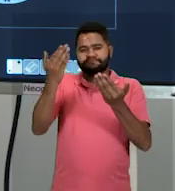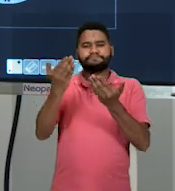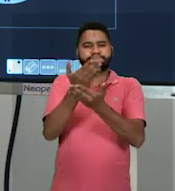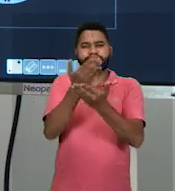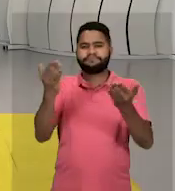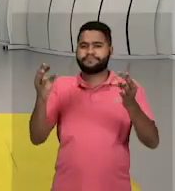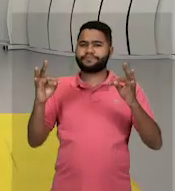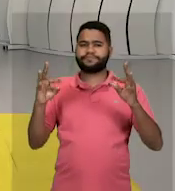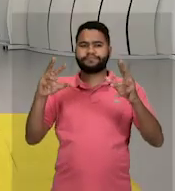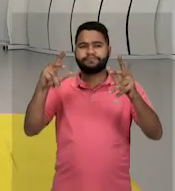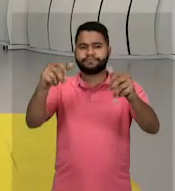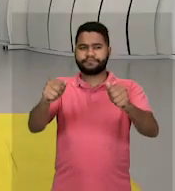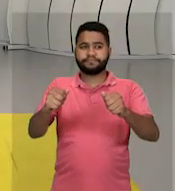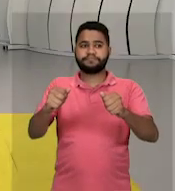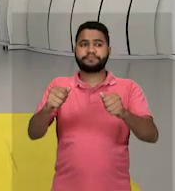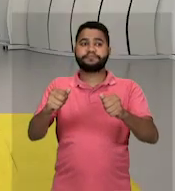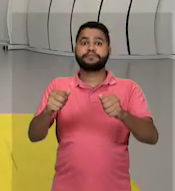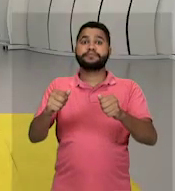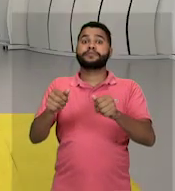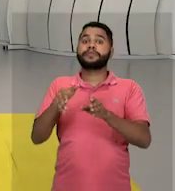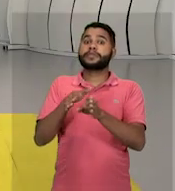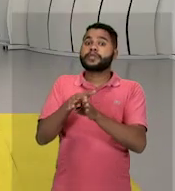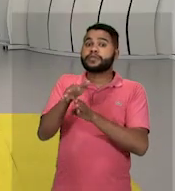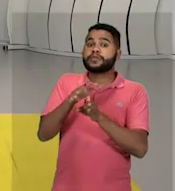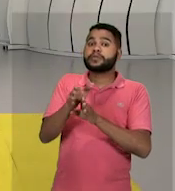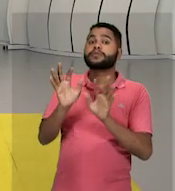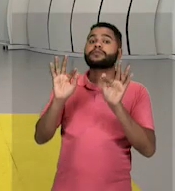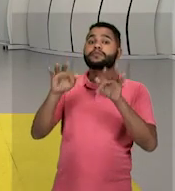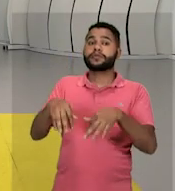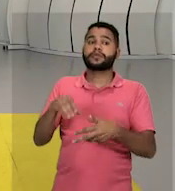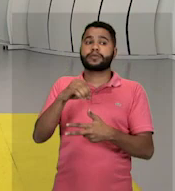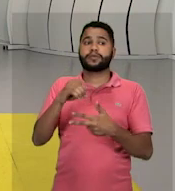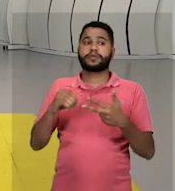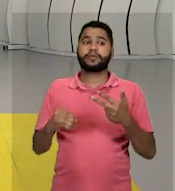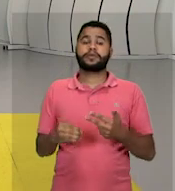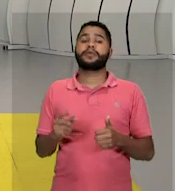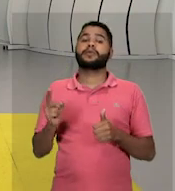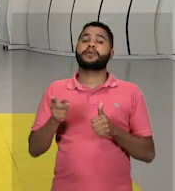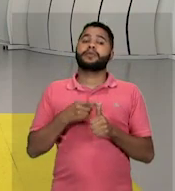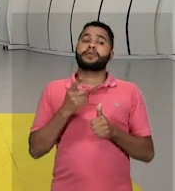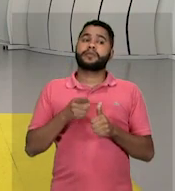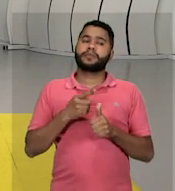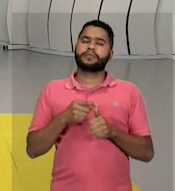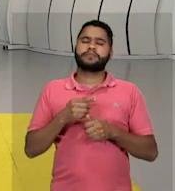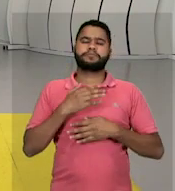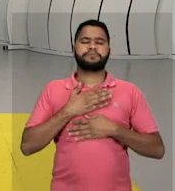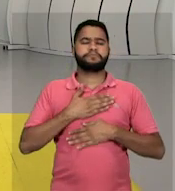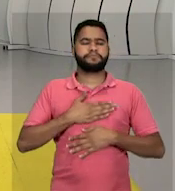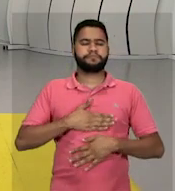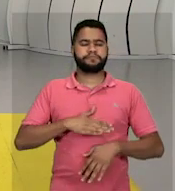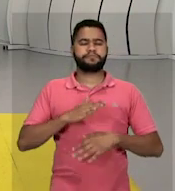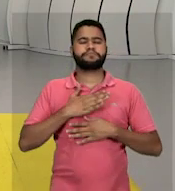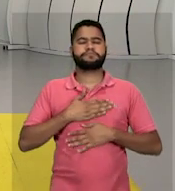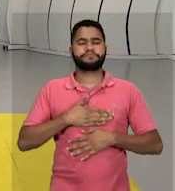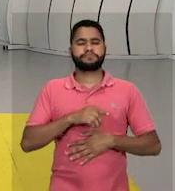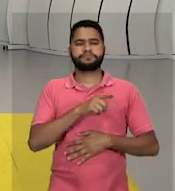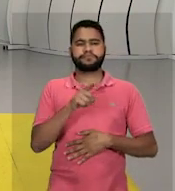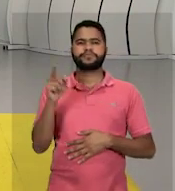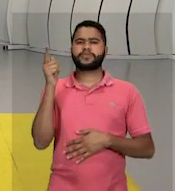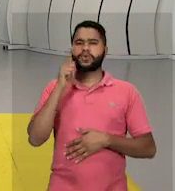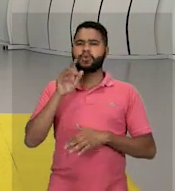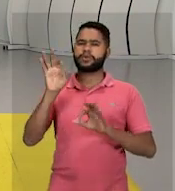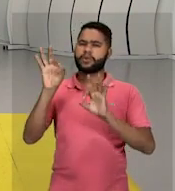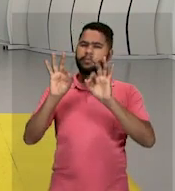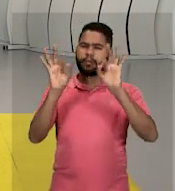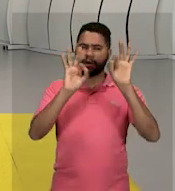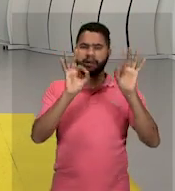todos vocês. Dica final, então, para o Enem, né? 3 dicas. Primeira, fique calmo, né, para você conseguir se